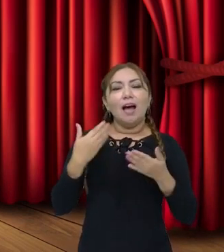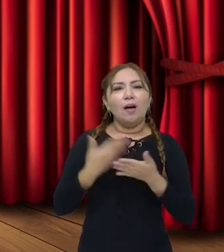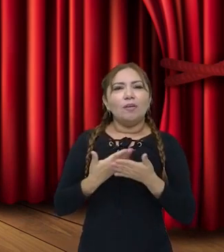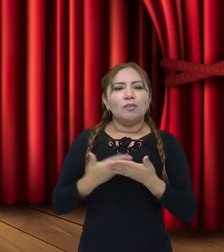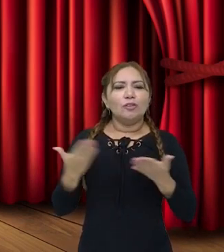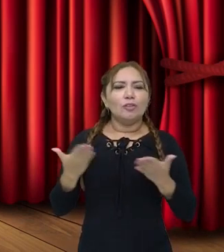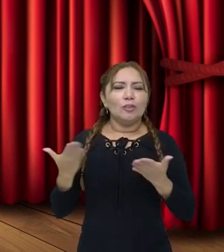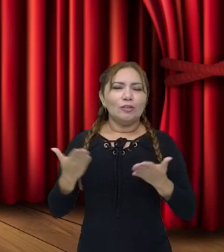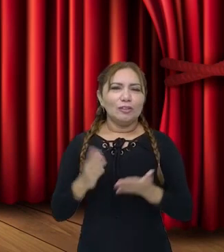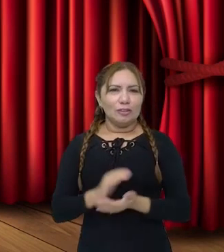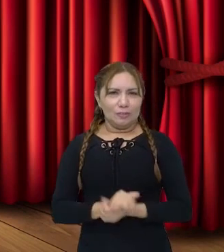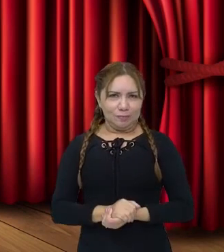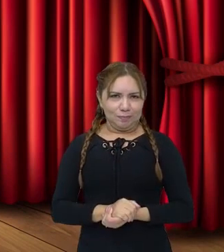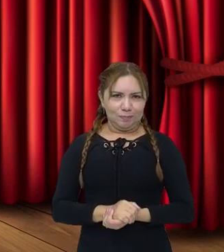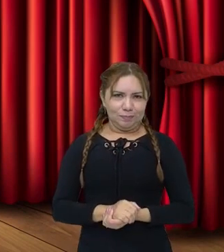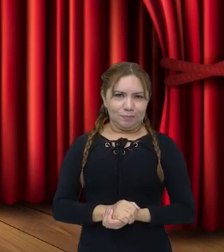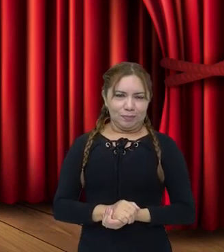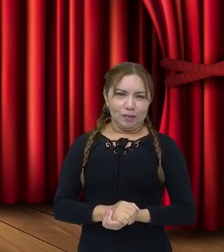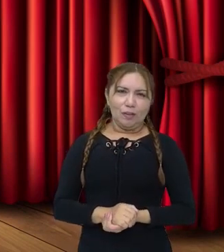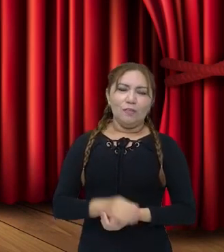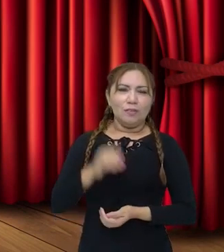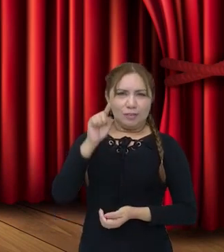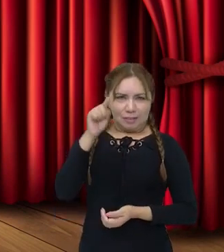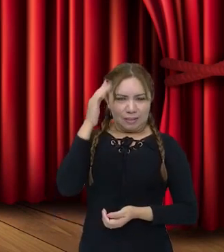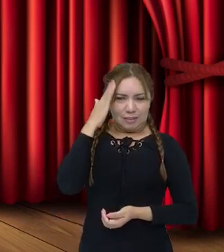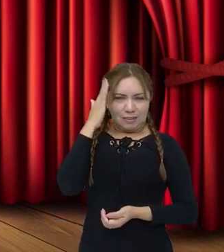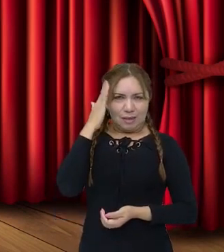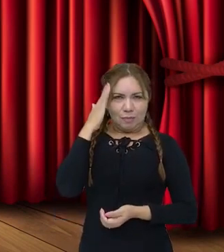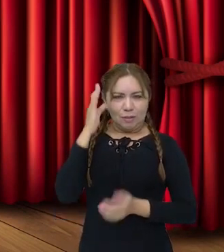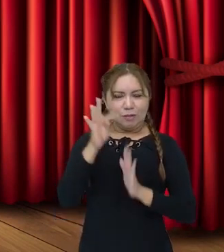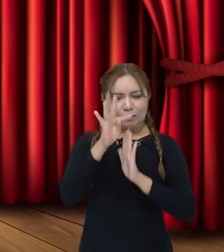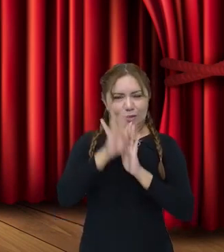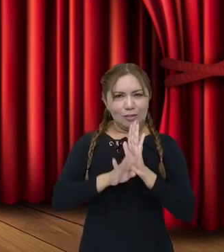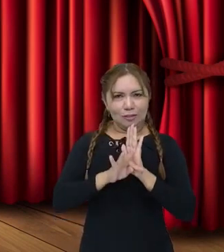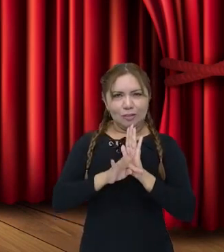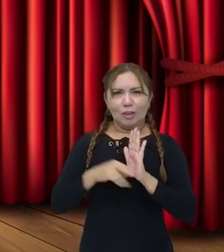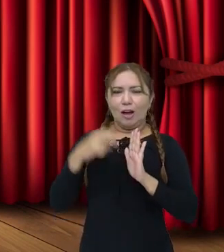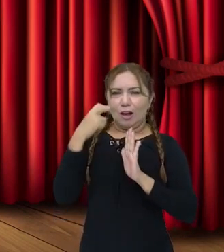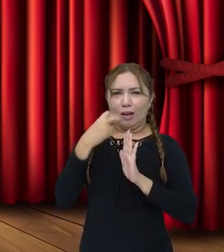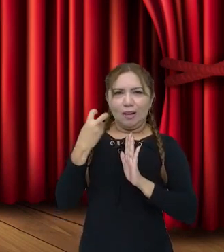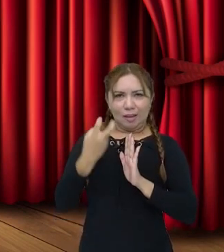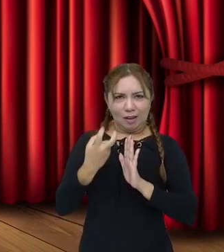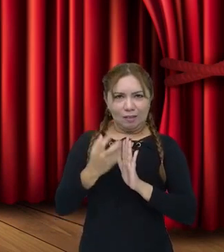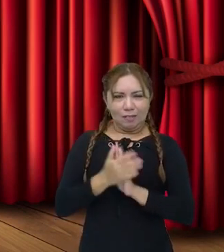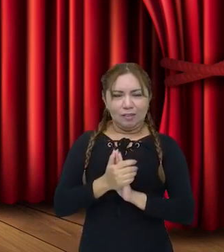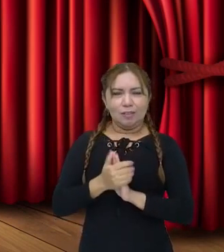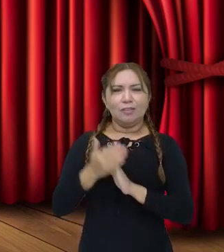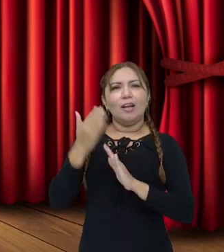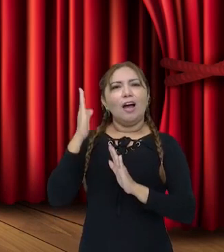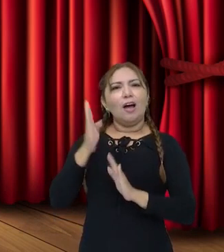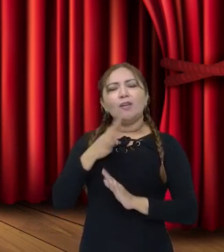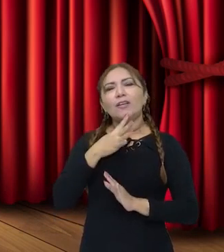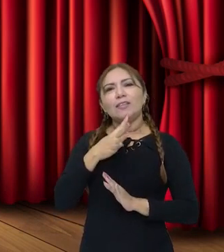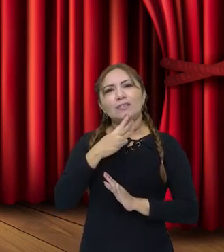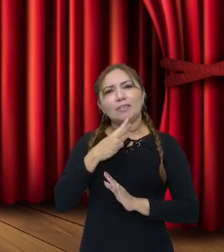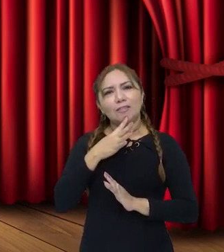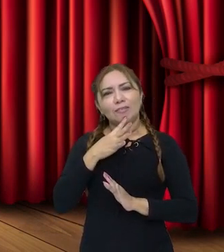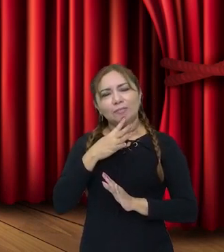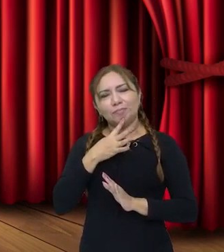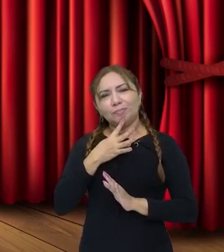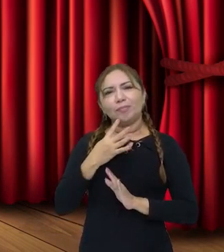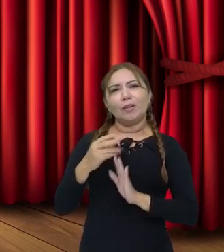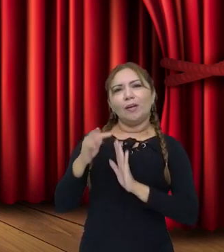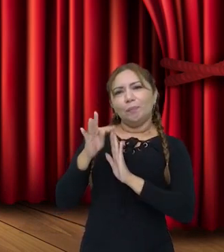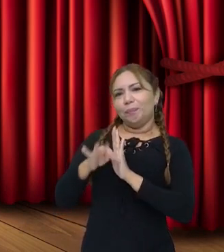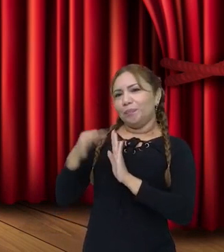Agora, crianças, vocês já sabem o que é um texto de tradição oral e vocês já conheceram a nossa historinha de hoje e também a